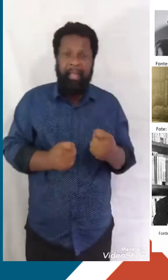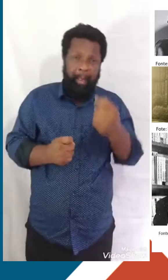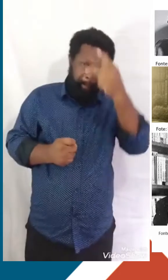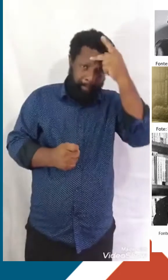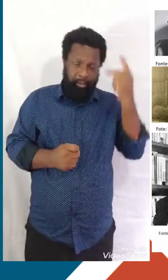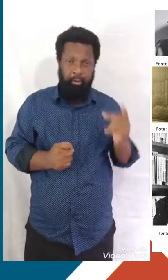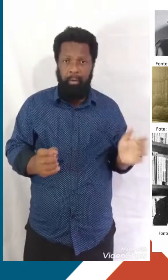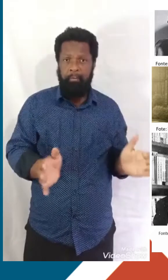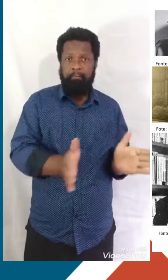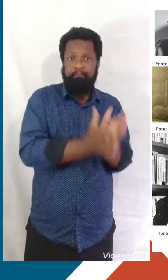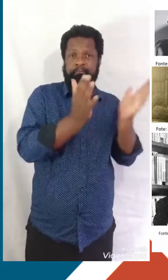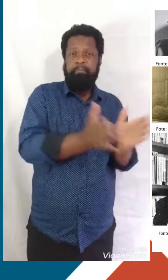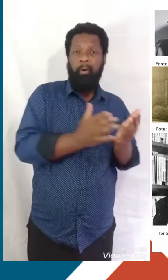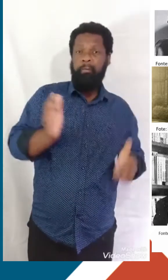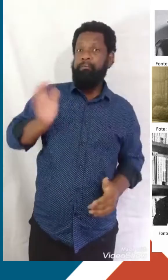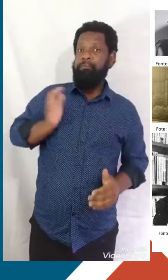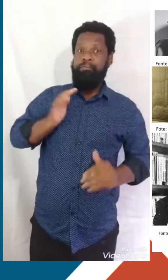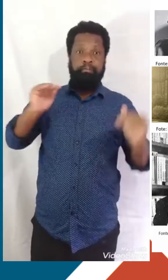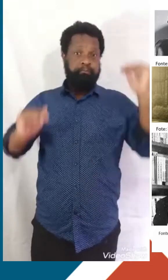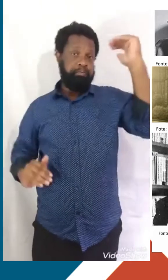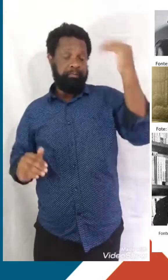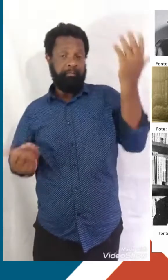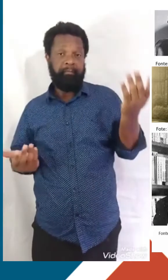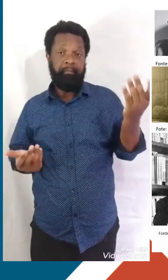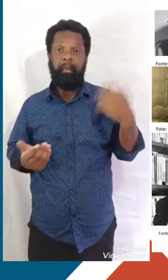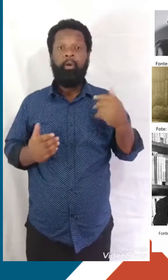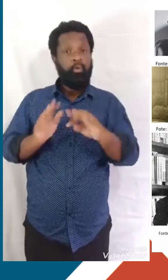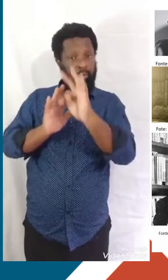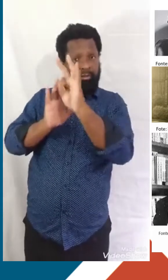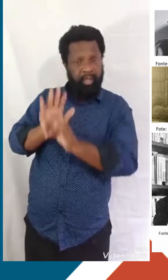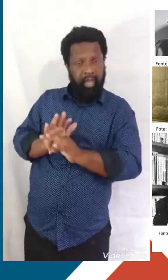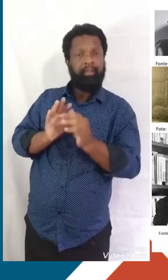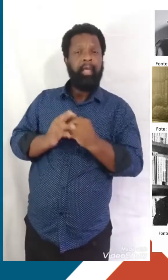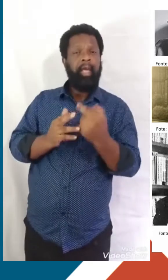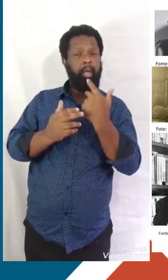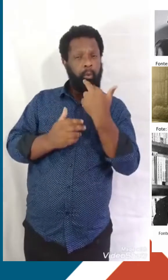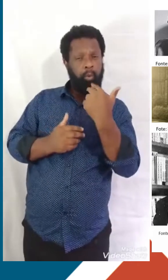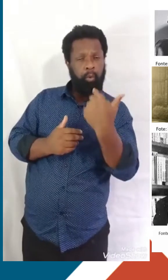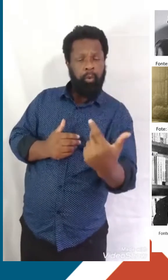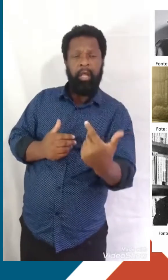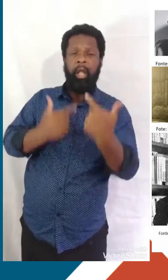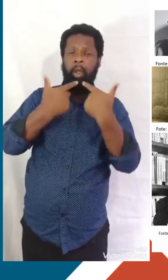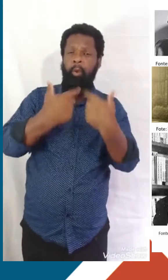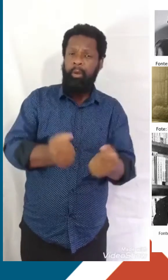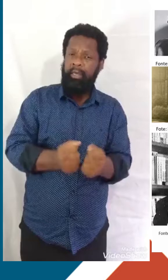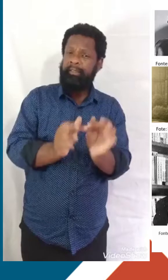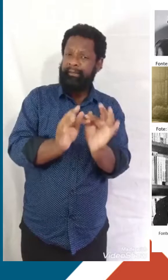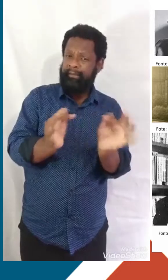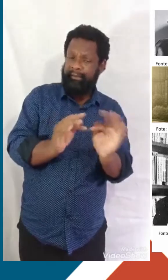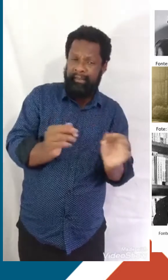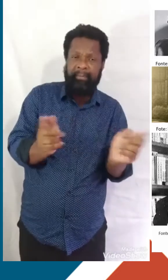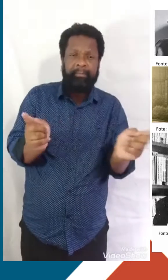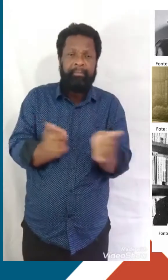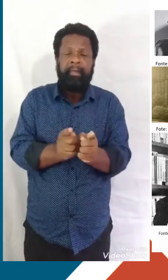sociais. Essas narrativas apresentam uma linguagem concisa e fragmentada, que rompe a linearidade temporal